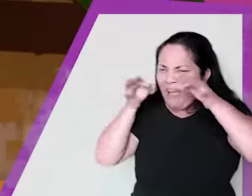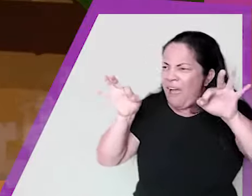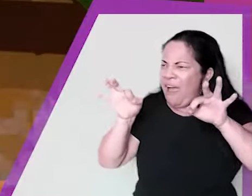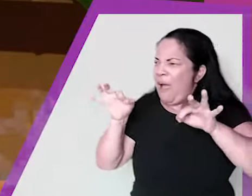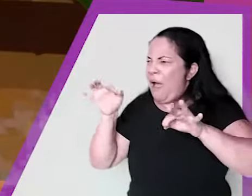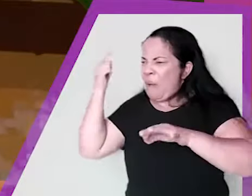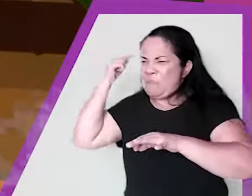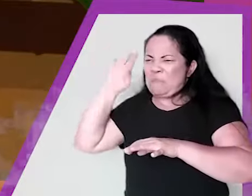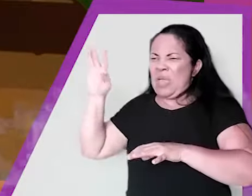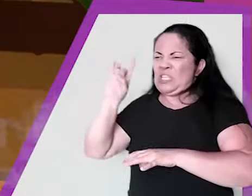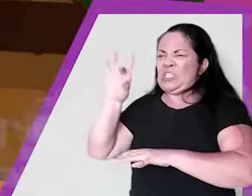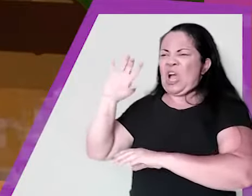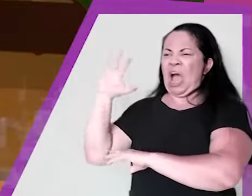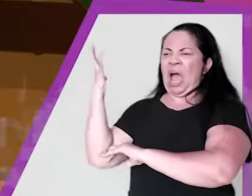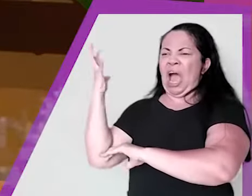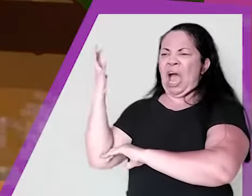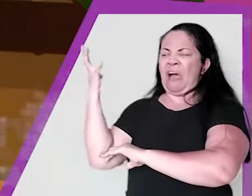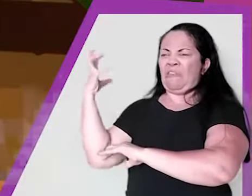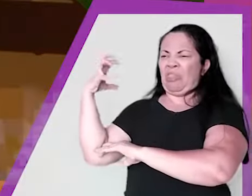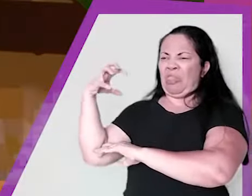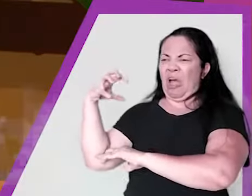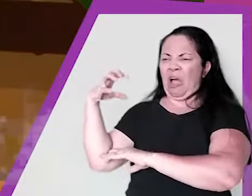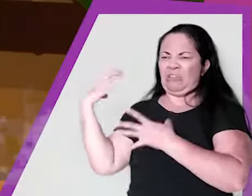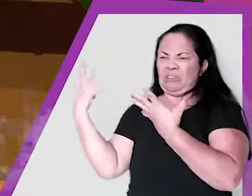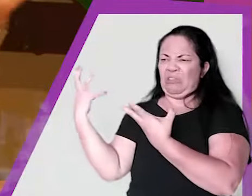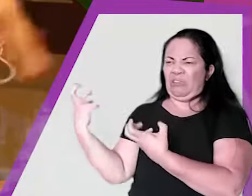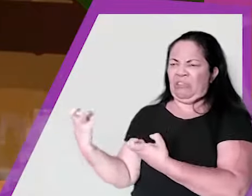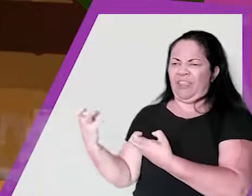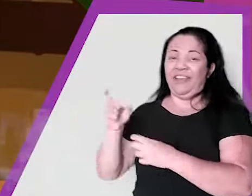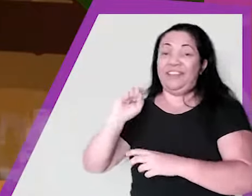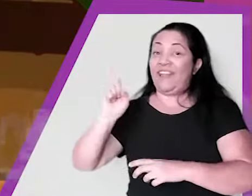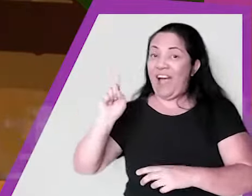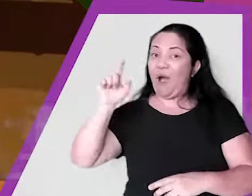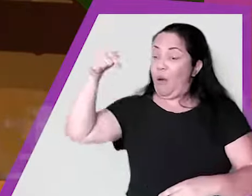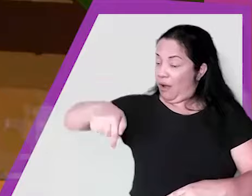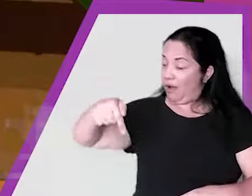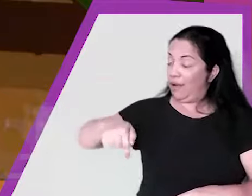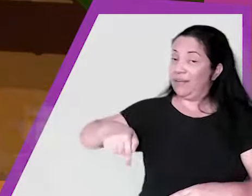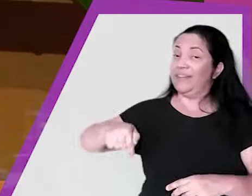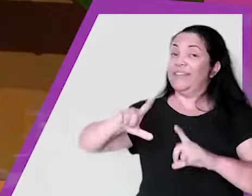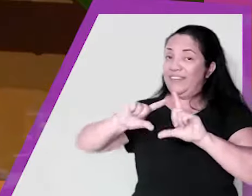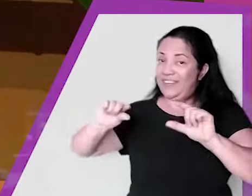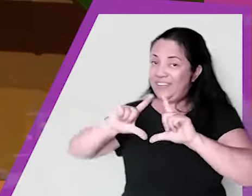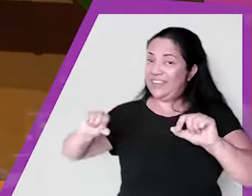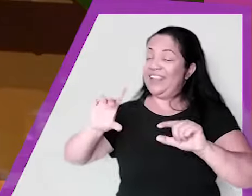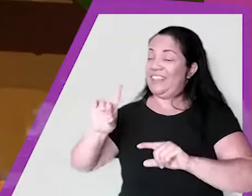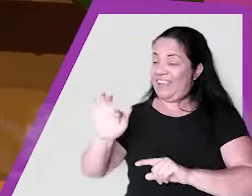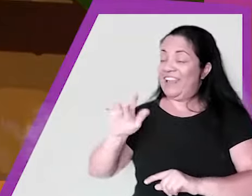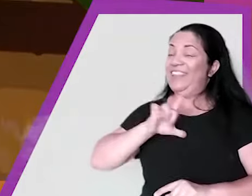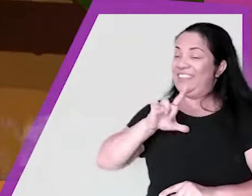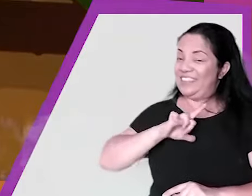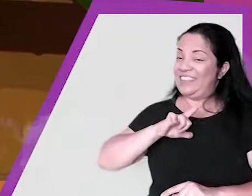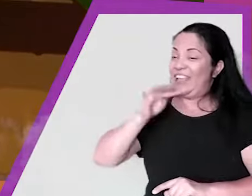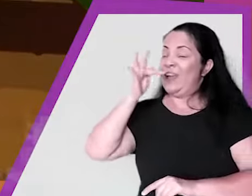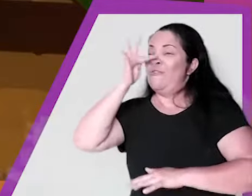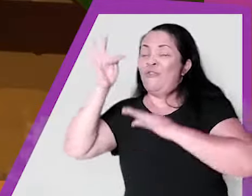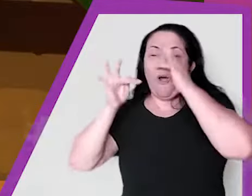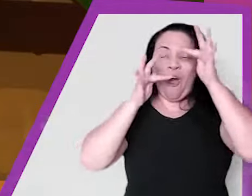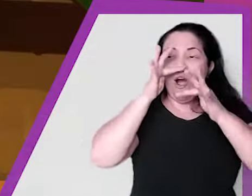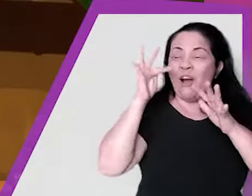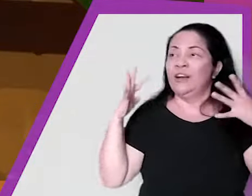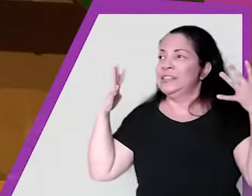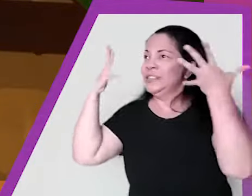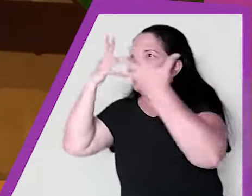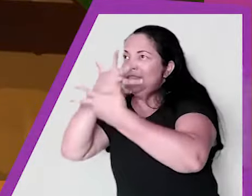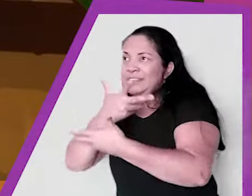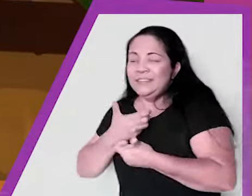Porque tem uma impressão que a vegetação é essas árvores tortas, essa coisa meio seca. Mas a floração